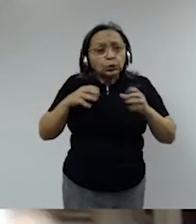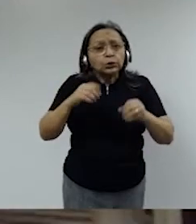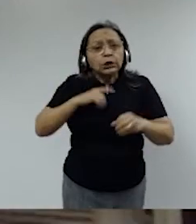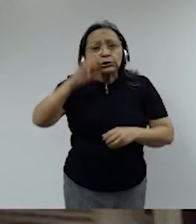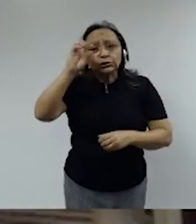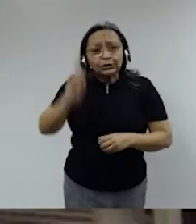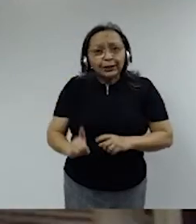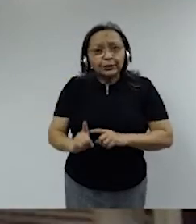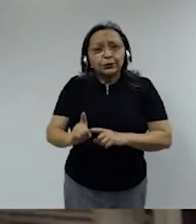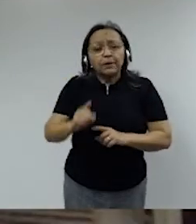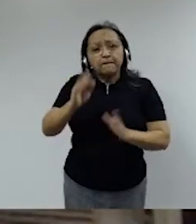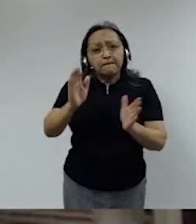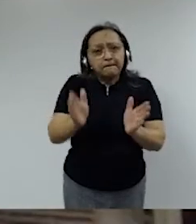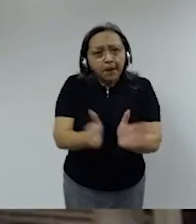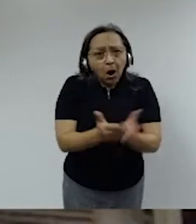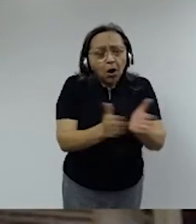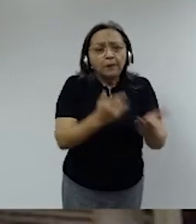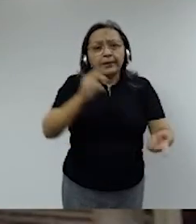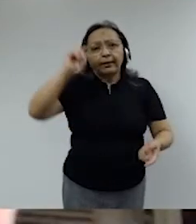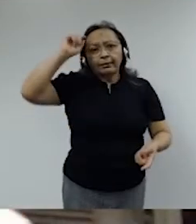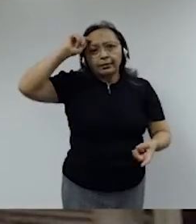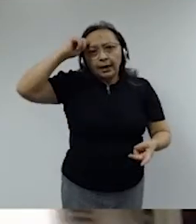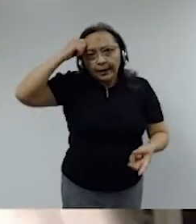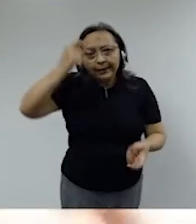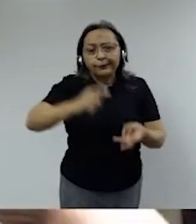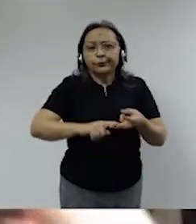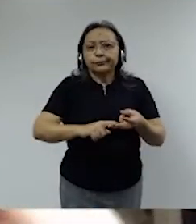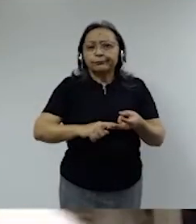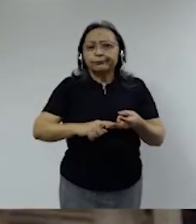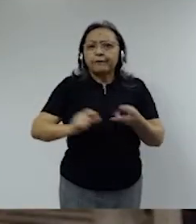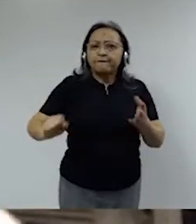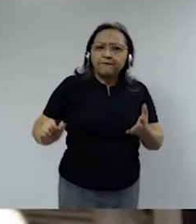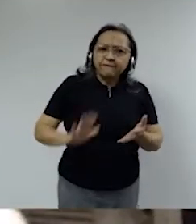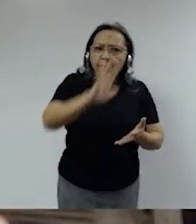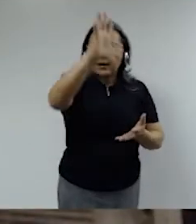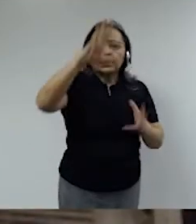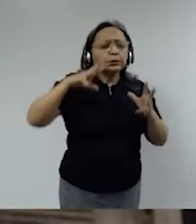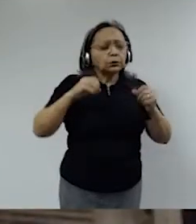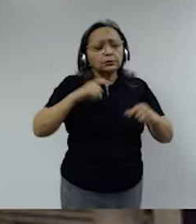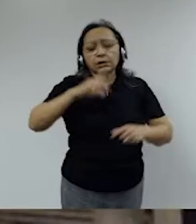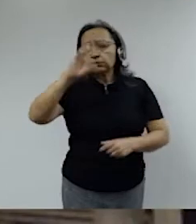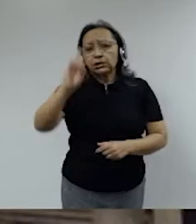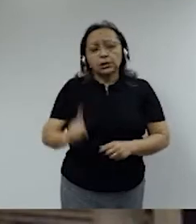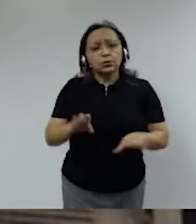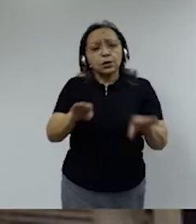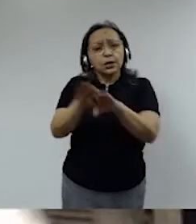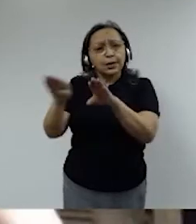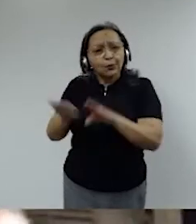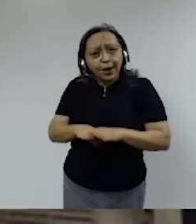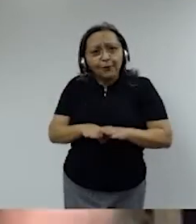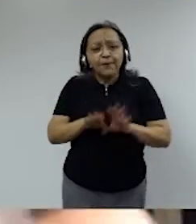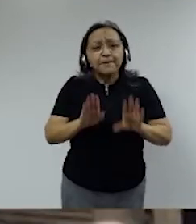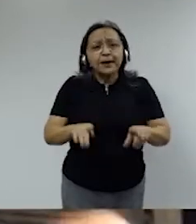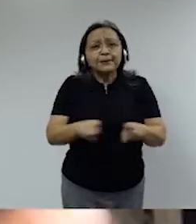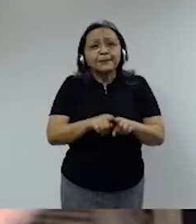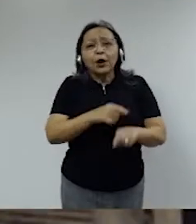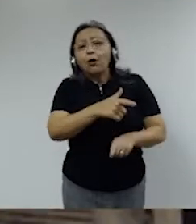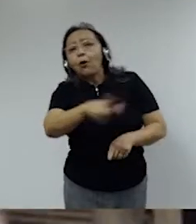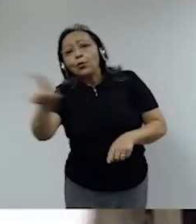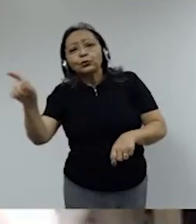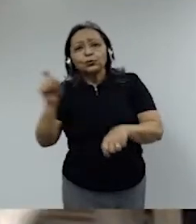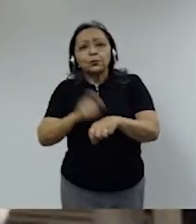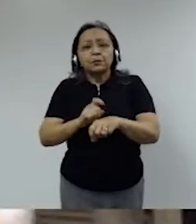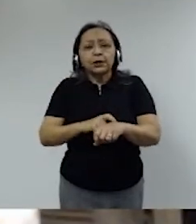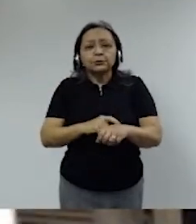que são agravados na sua situação, não só da cor, mas das outras situações concretas